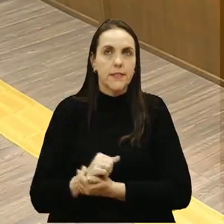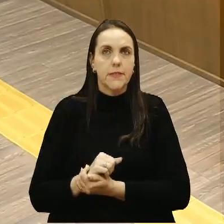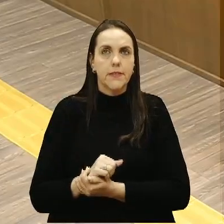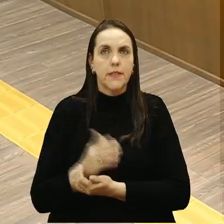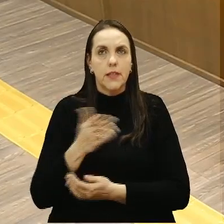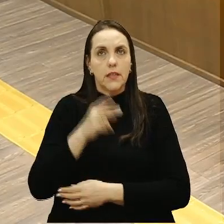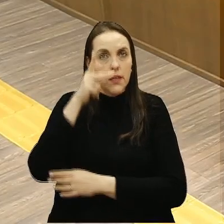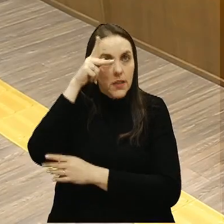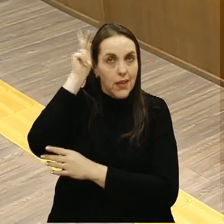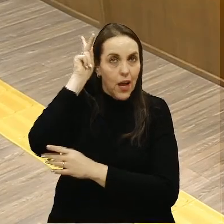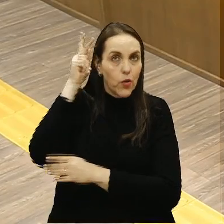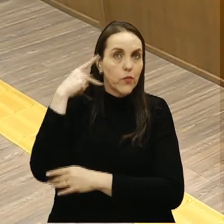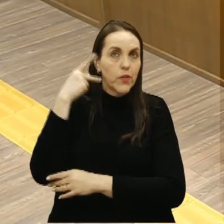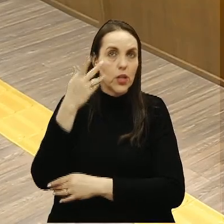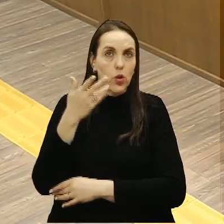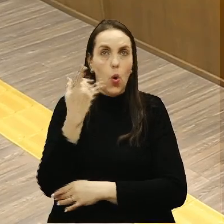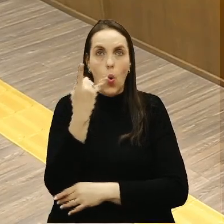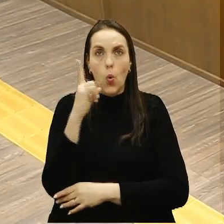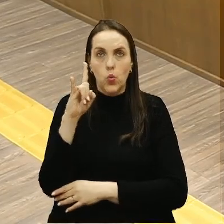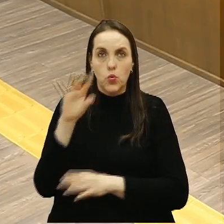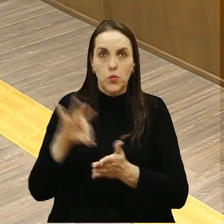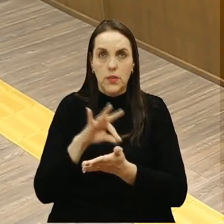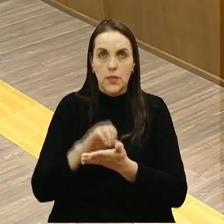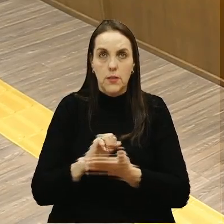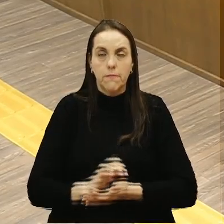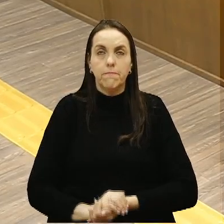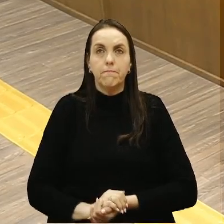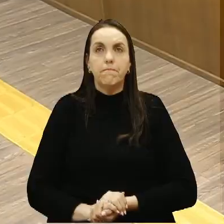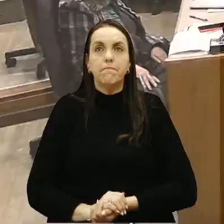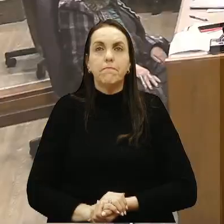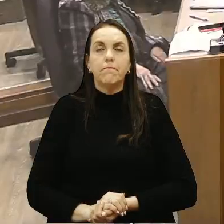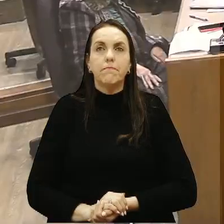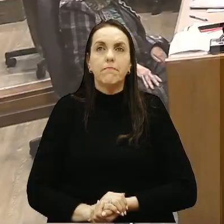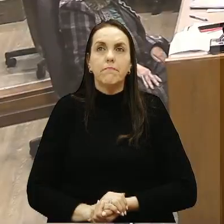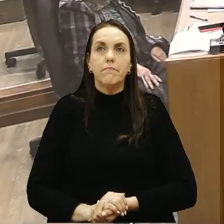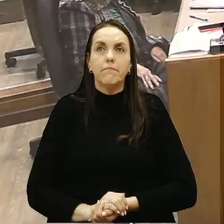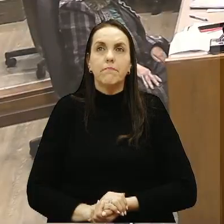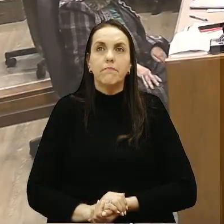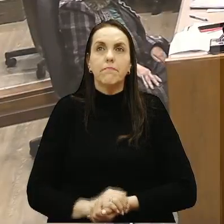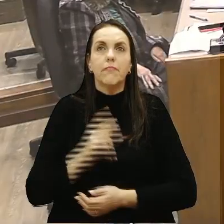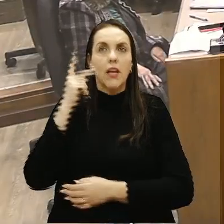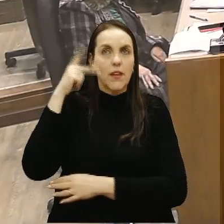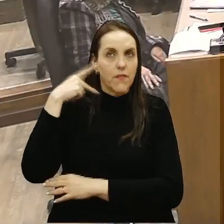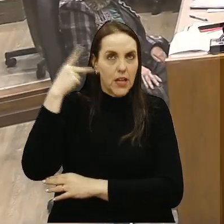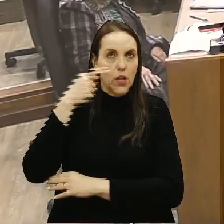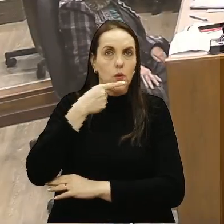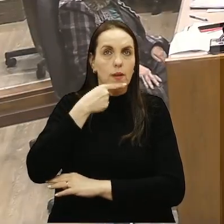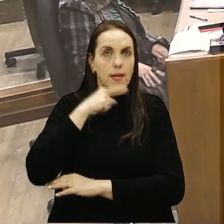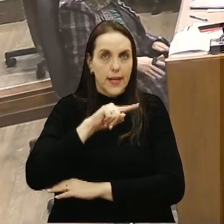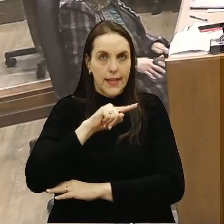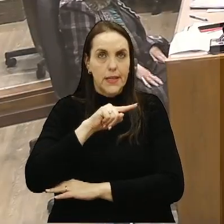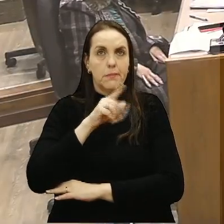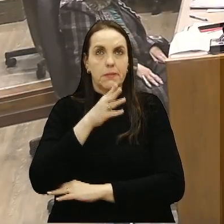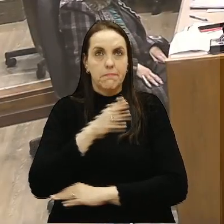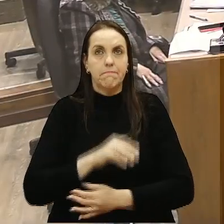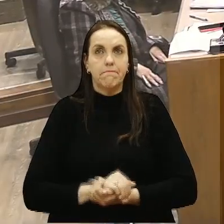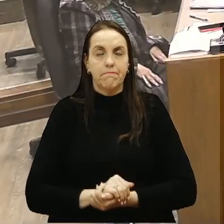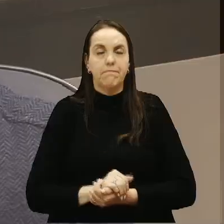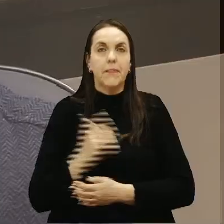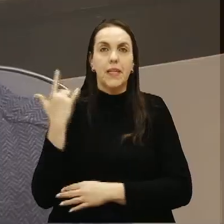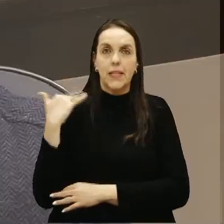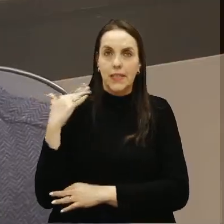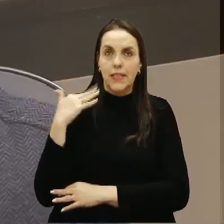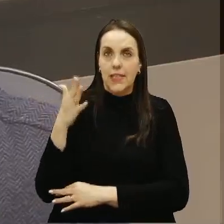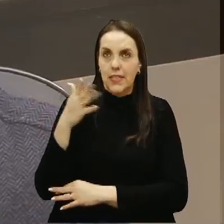vereador Iago Morandi, o último inscrito. Vereador Caleb. A Andressa falou aqui